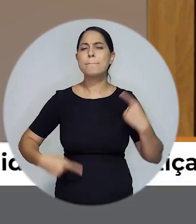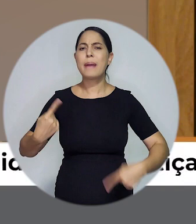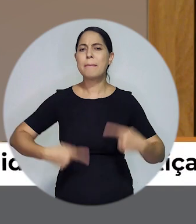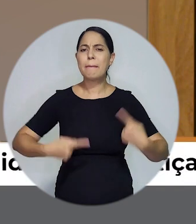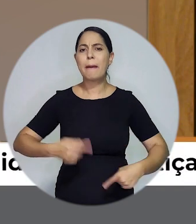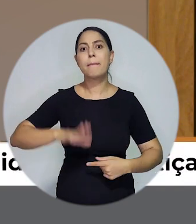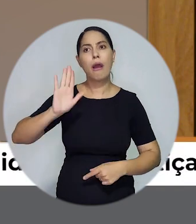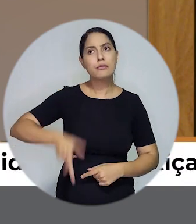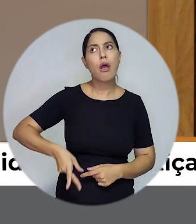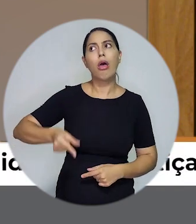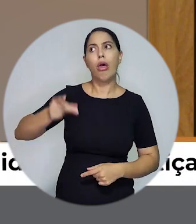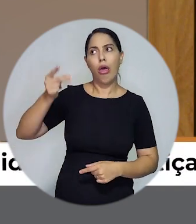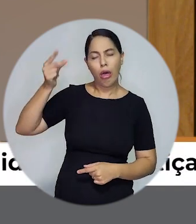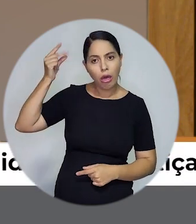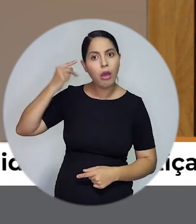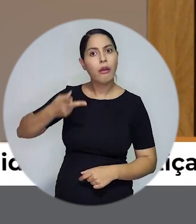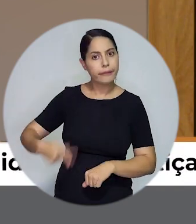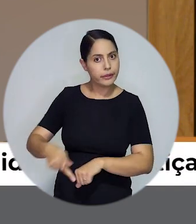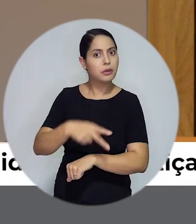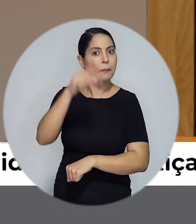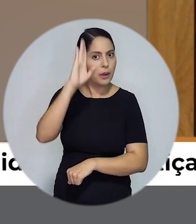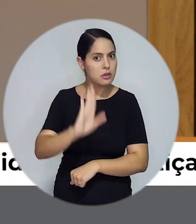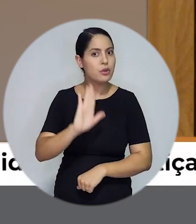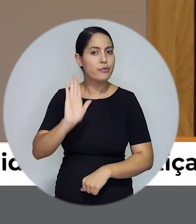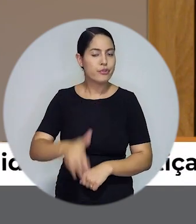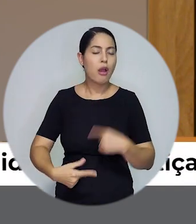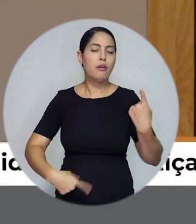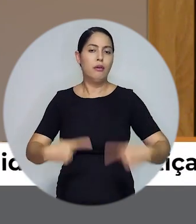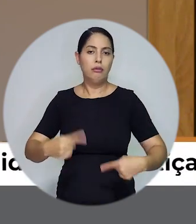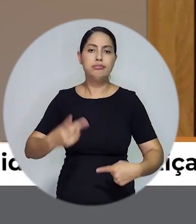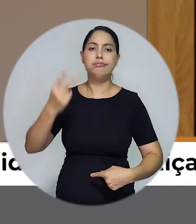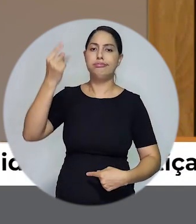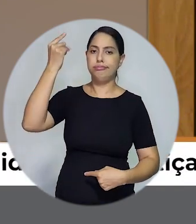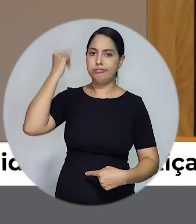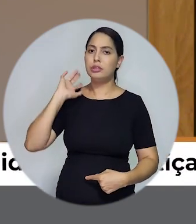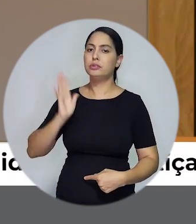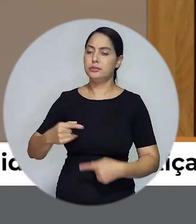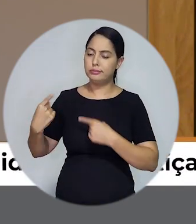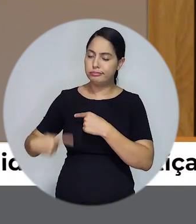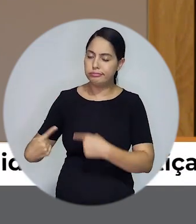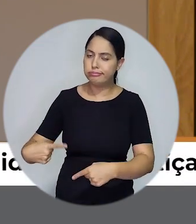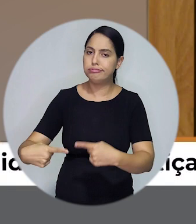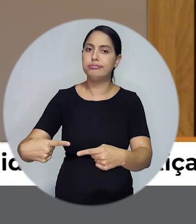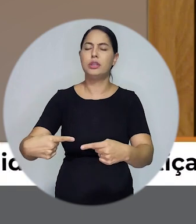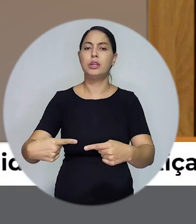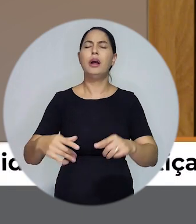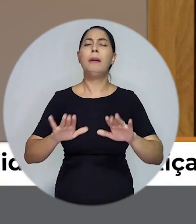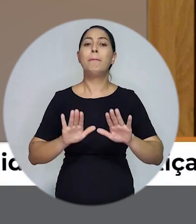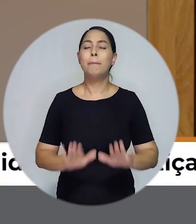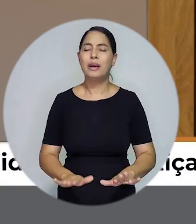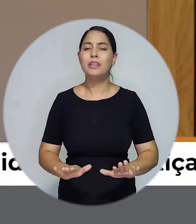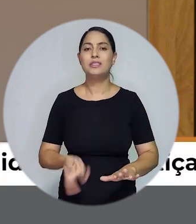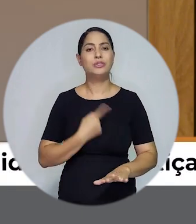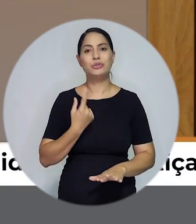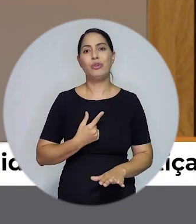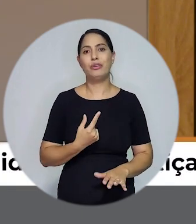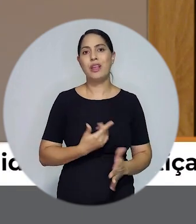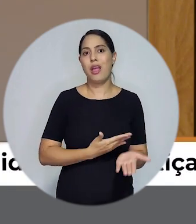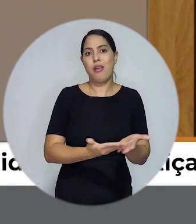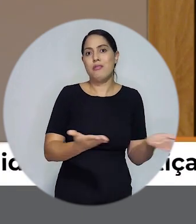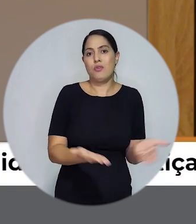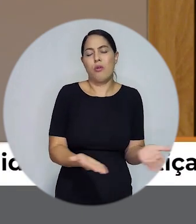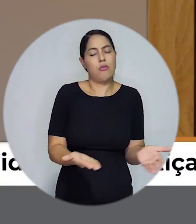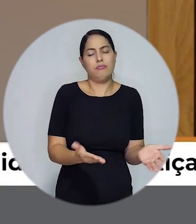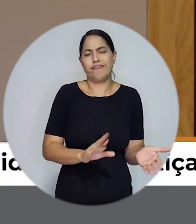discussão é uma discussão que já tarda muito no Brasil. Não somos os primeiros a discutir o tema,